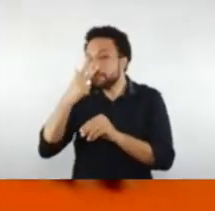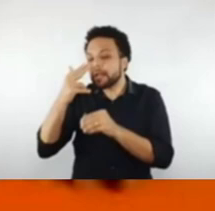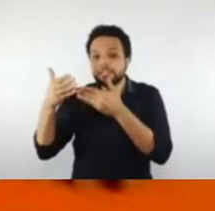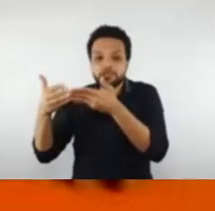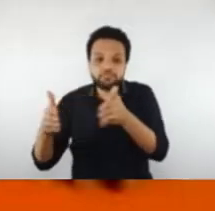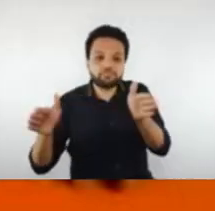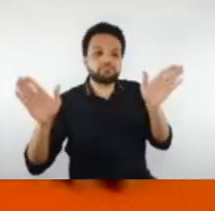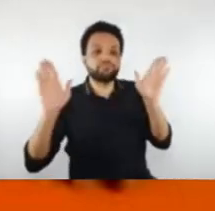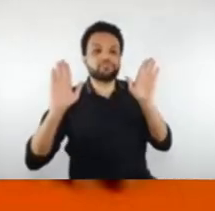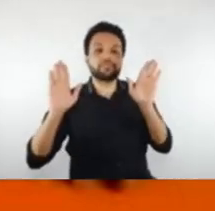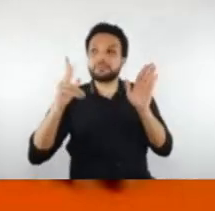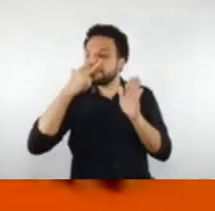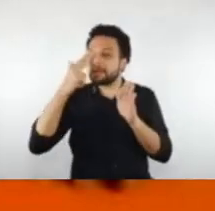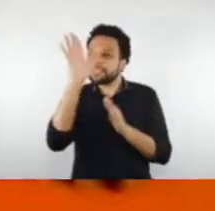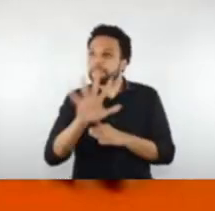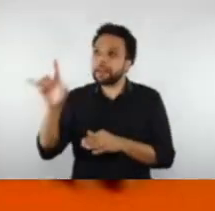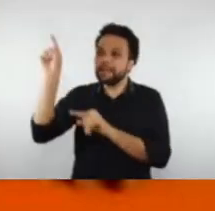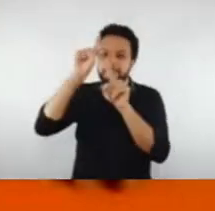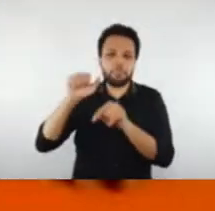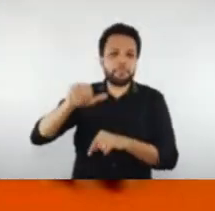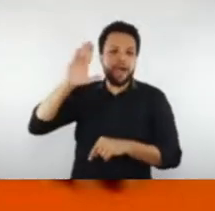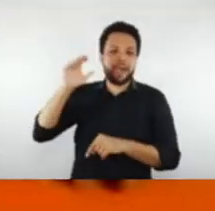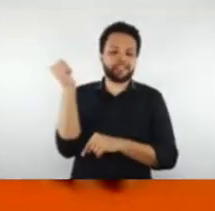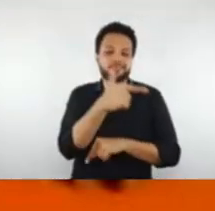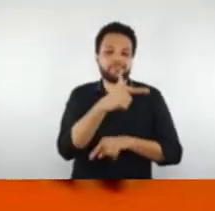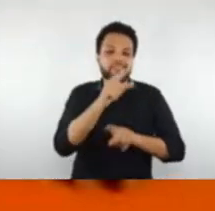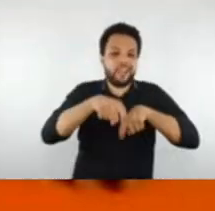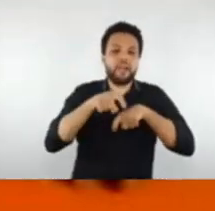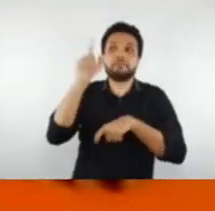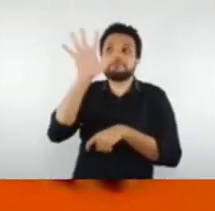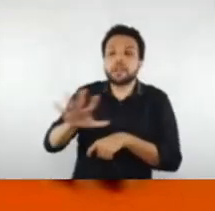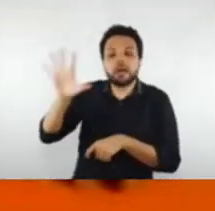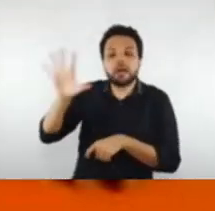que o Alê Abreu retrata no seu filme.